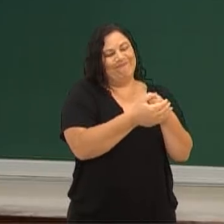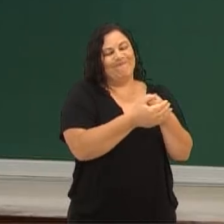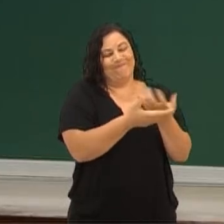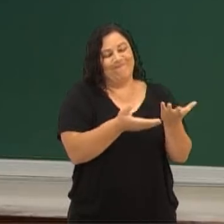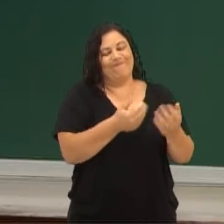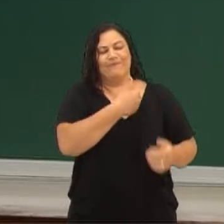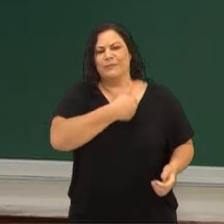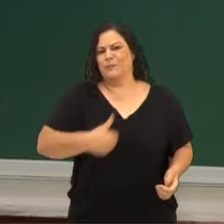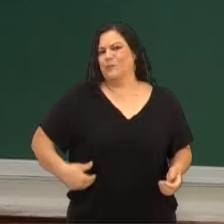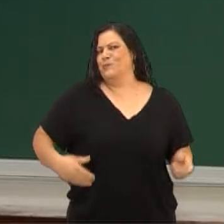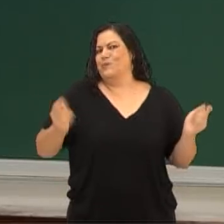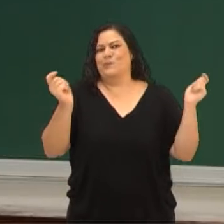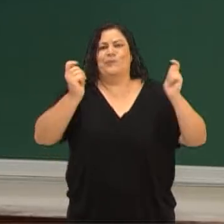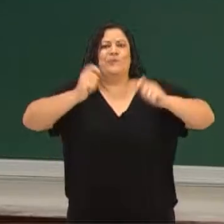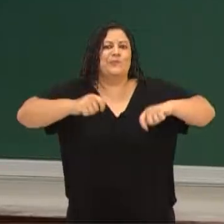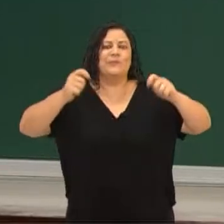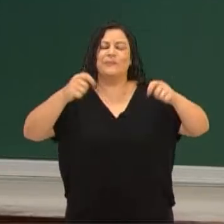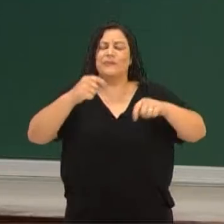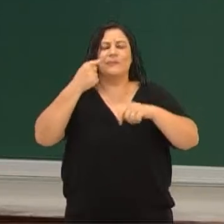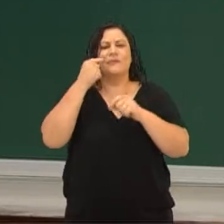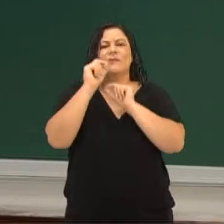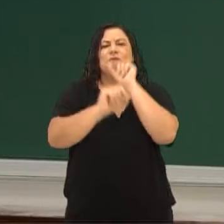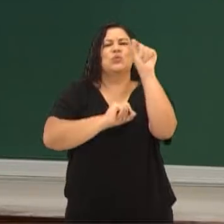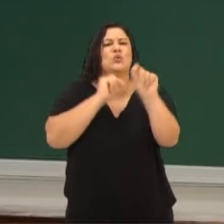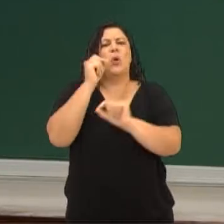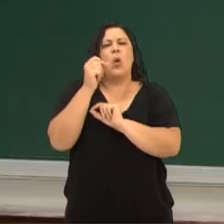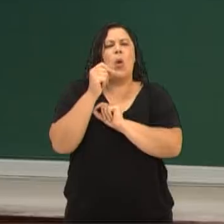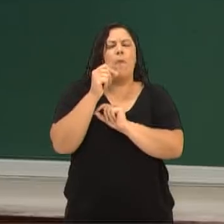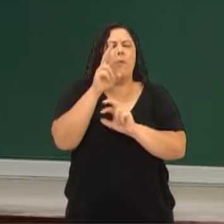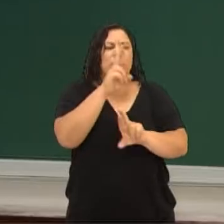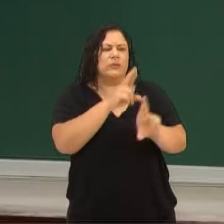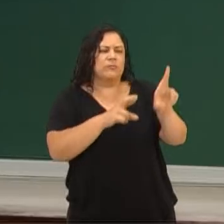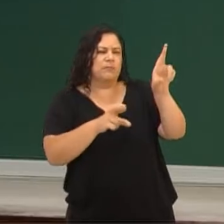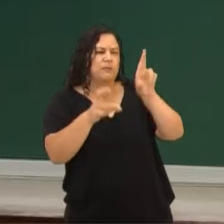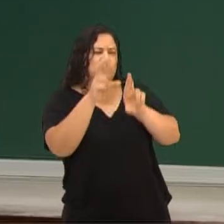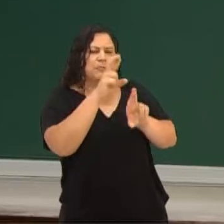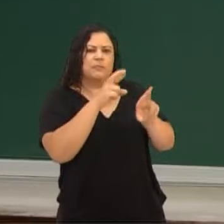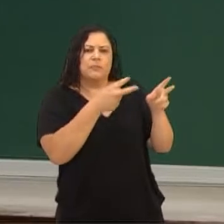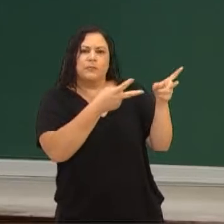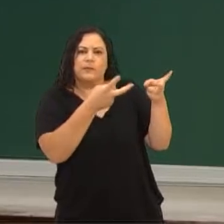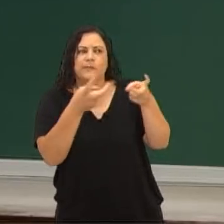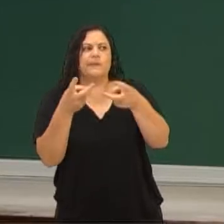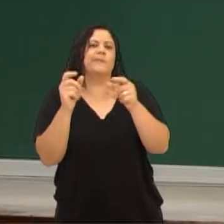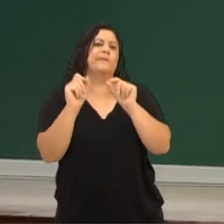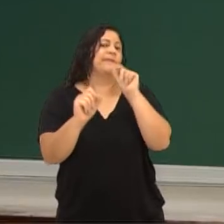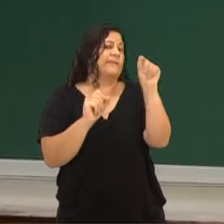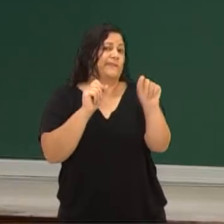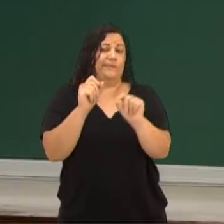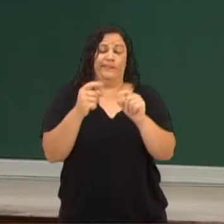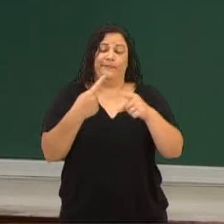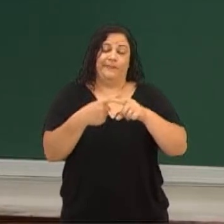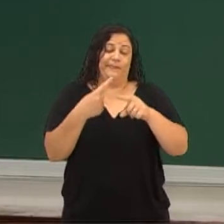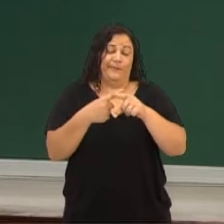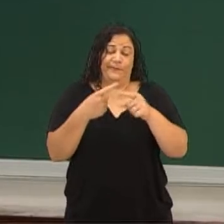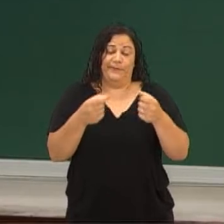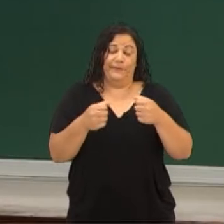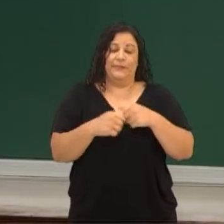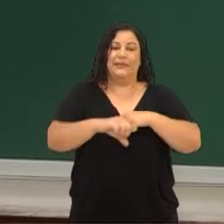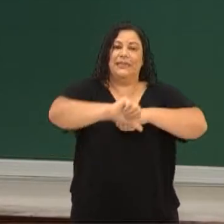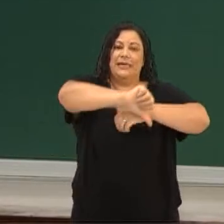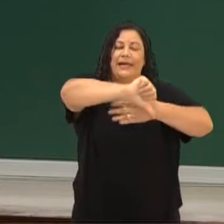de fiscalizar. Né? Fica difícil porque essa atividade criminosa ela tem muita força, né? Tem muito poder